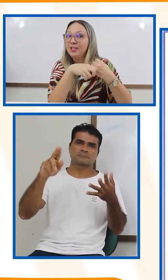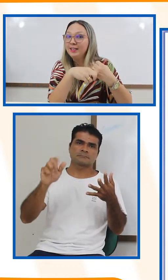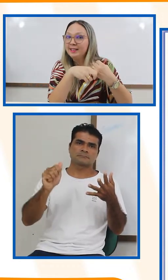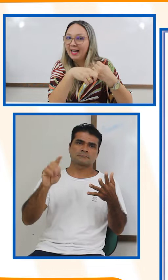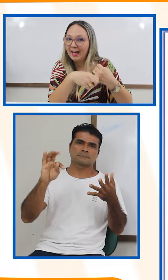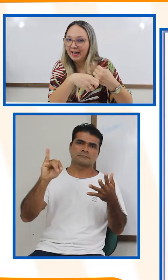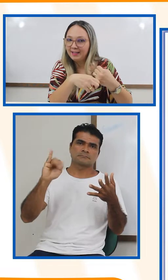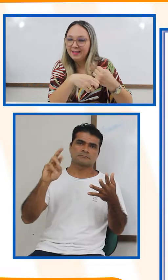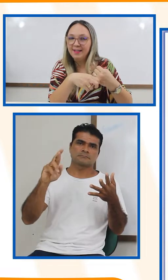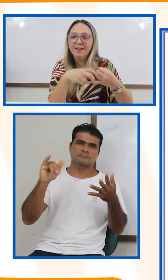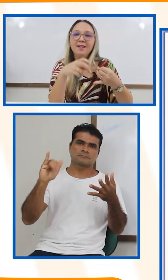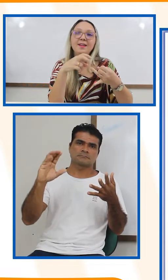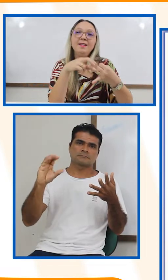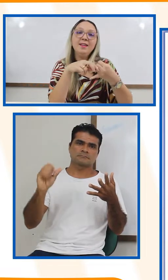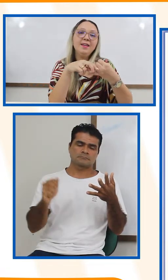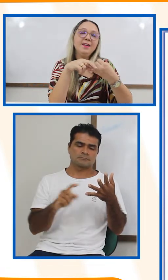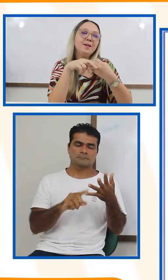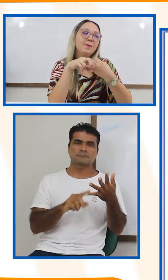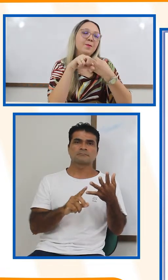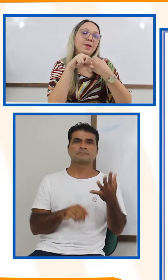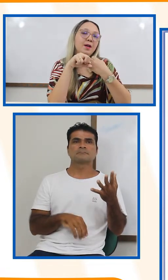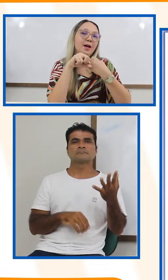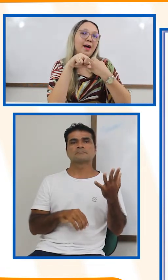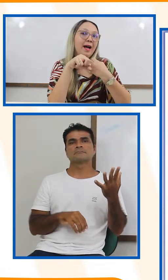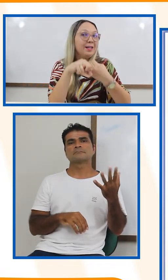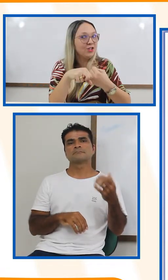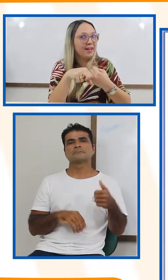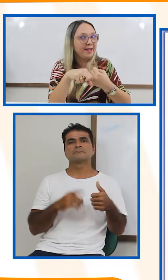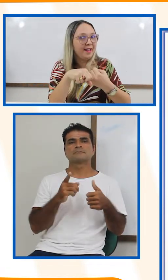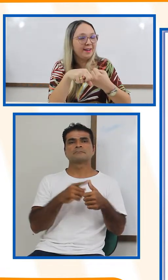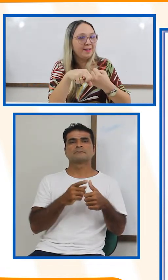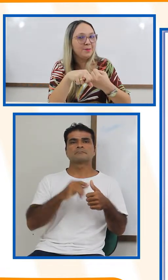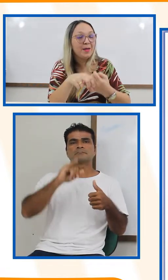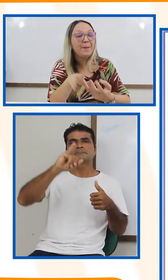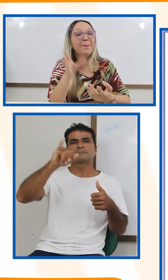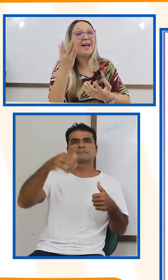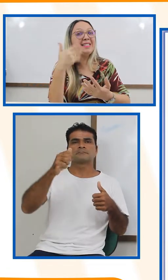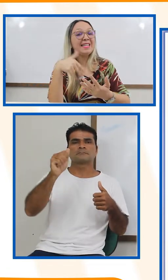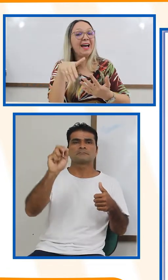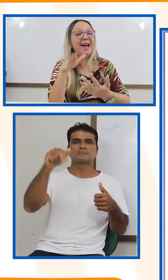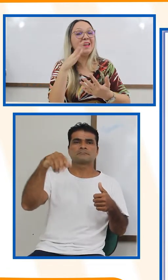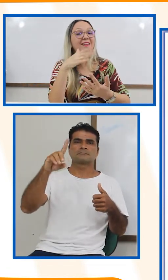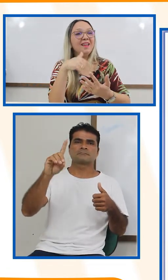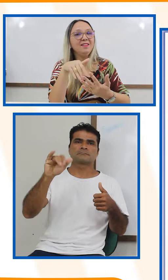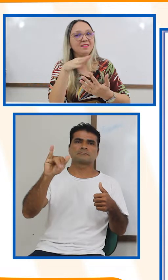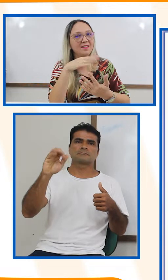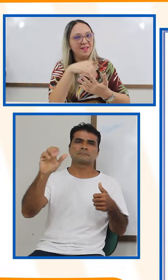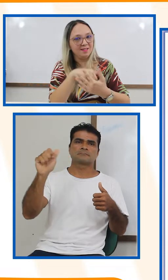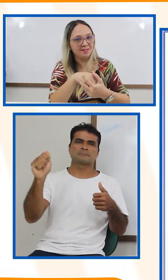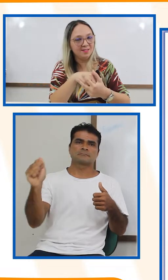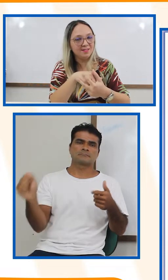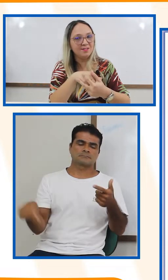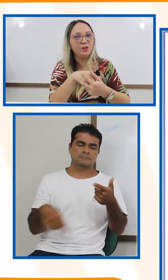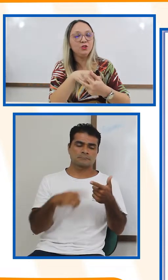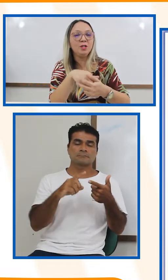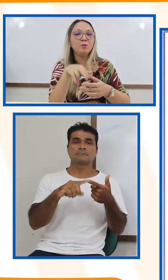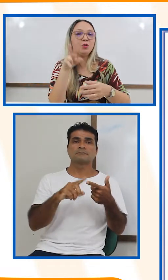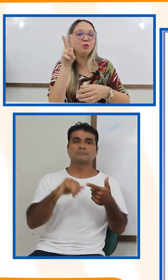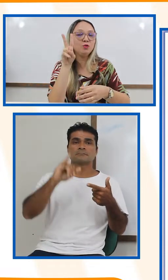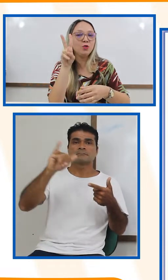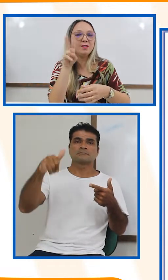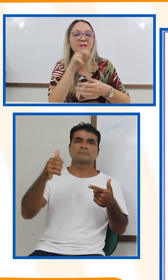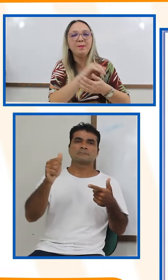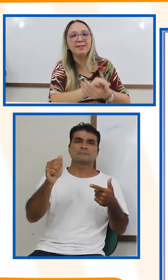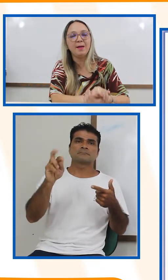a jandaia e a jararaca. Mas além desses, nós